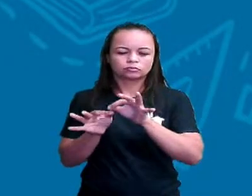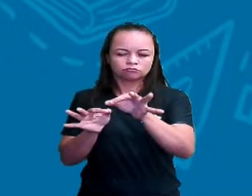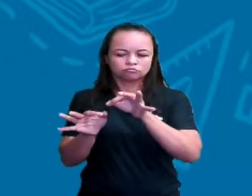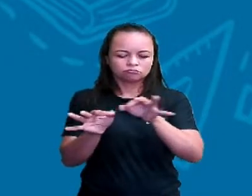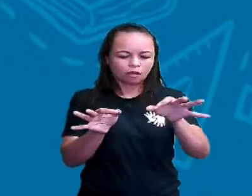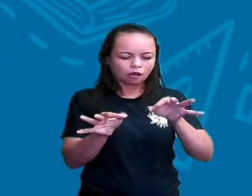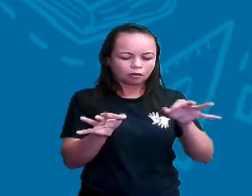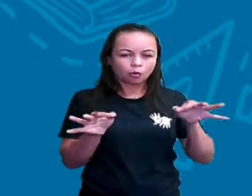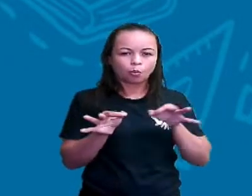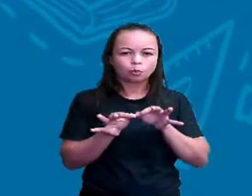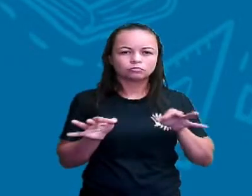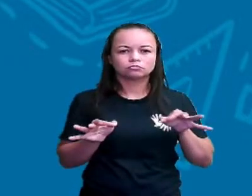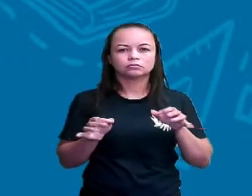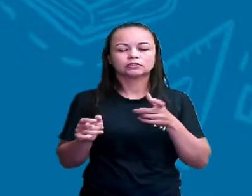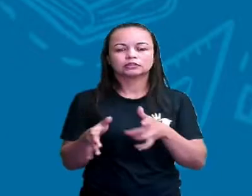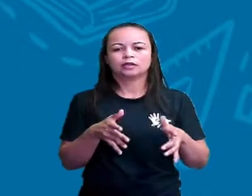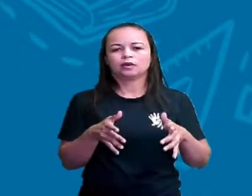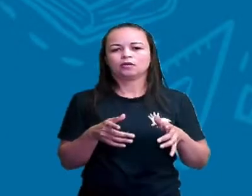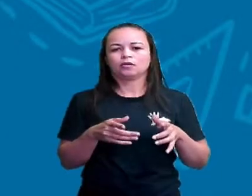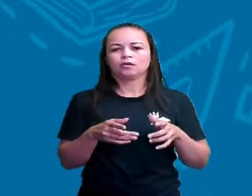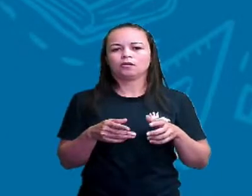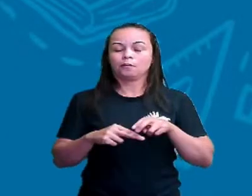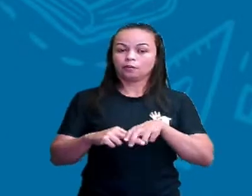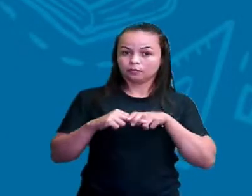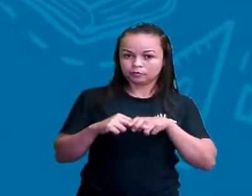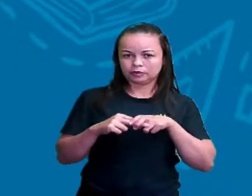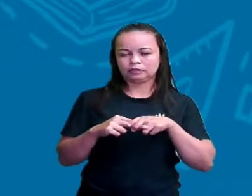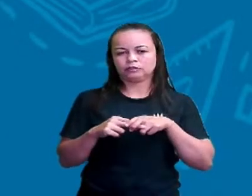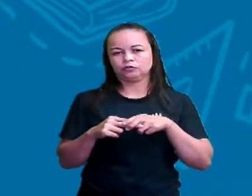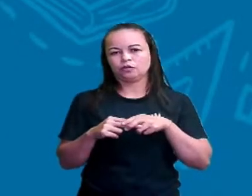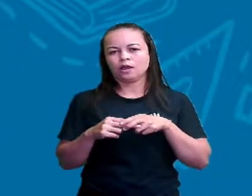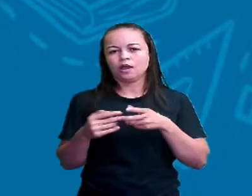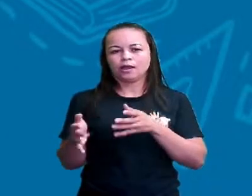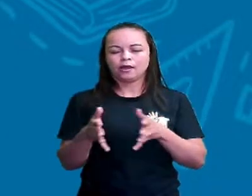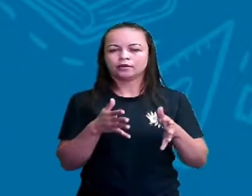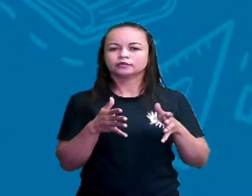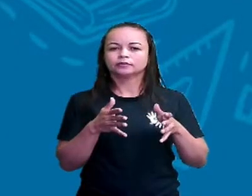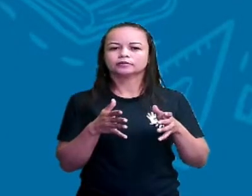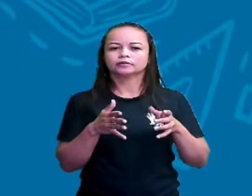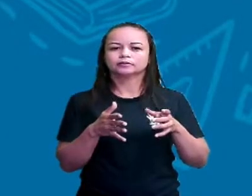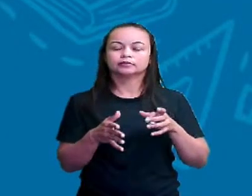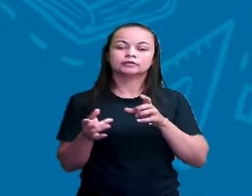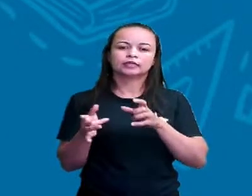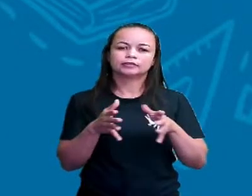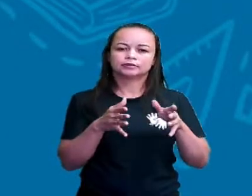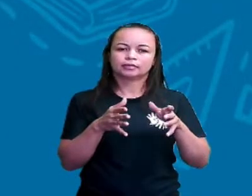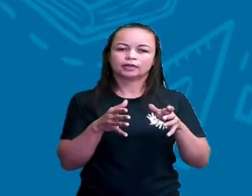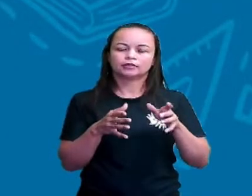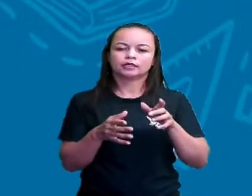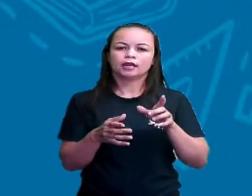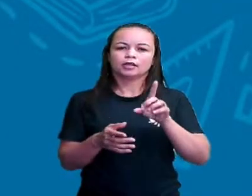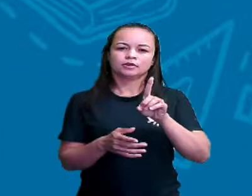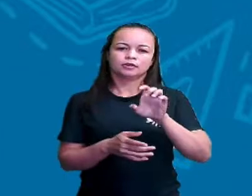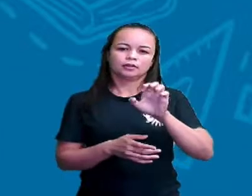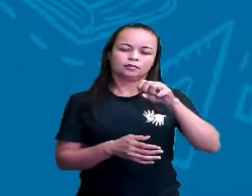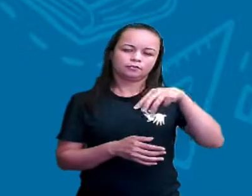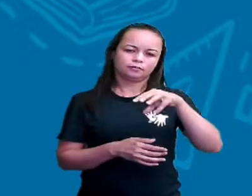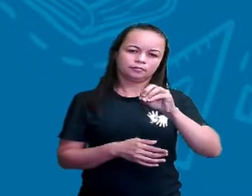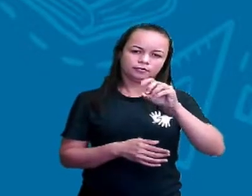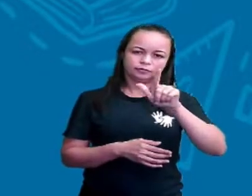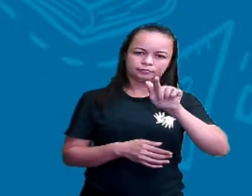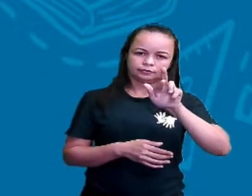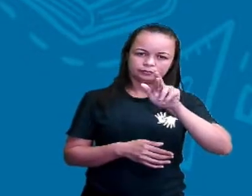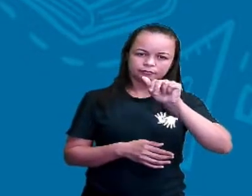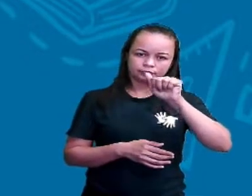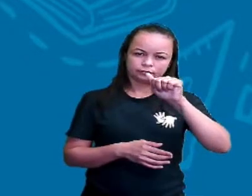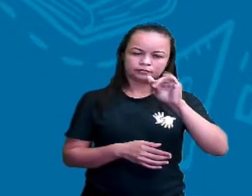continental, né? Então, por isso a densidade demográfica ela é baixa, e densidade demográfica é exatamente isso, é